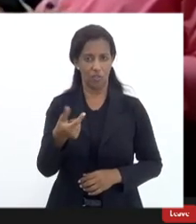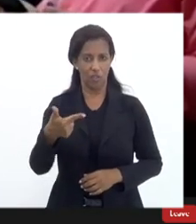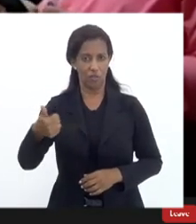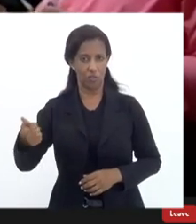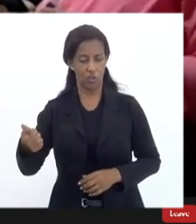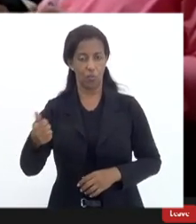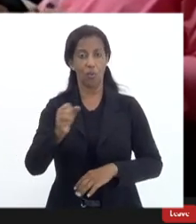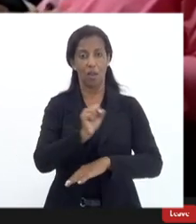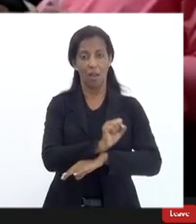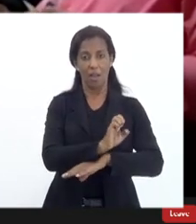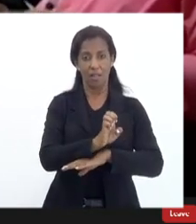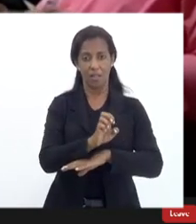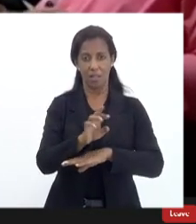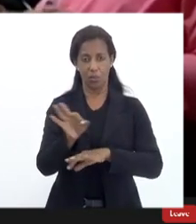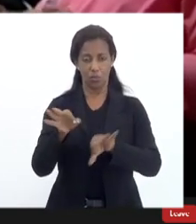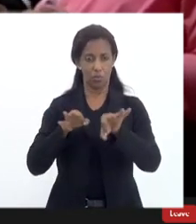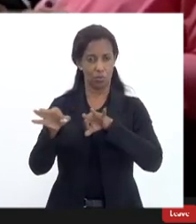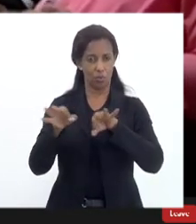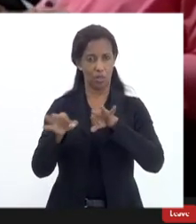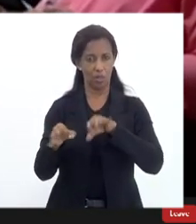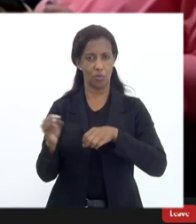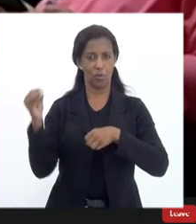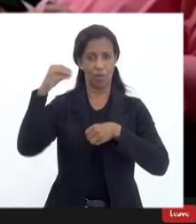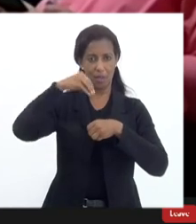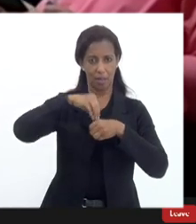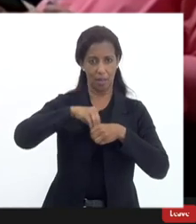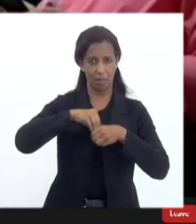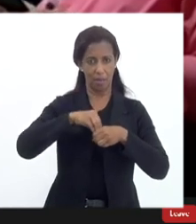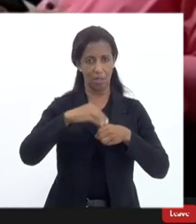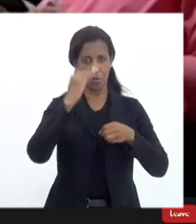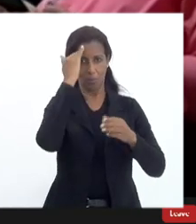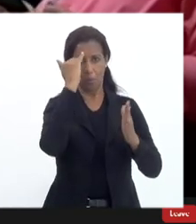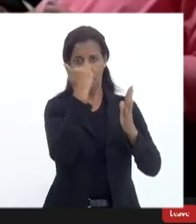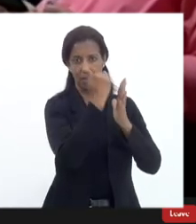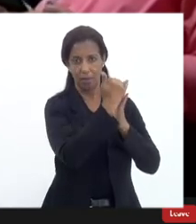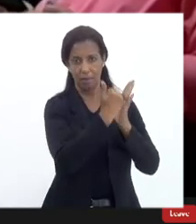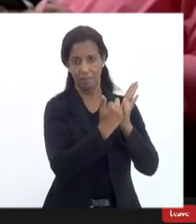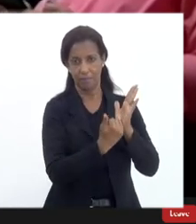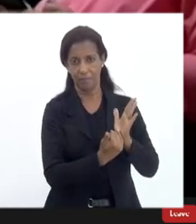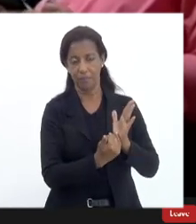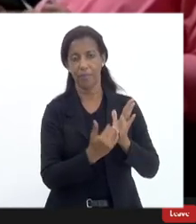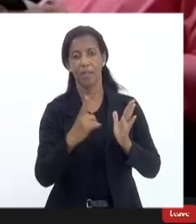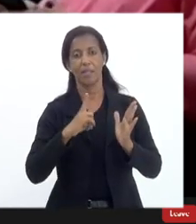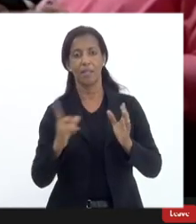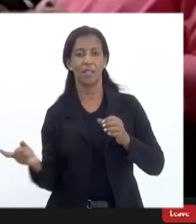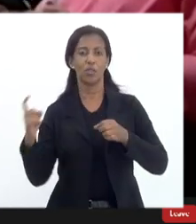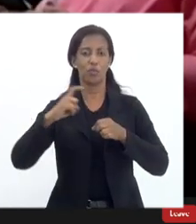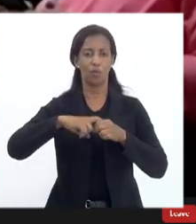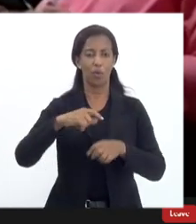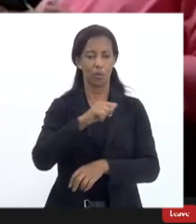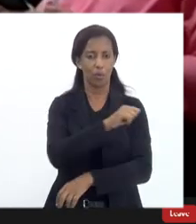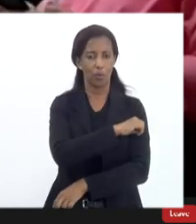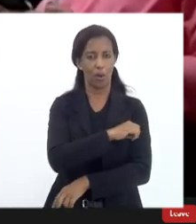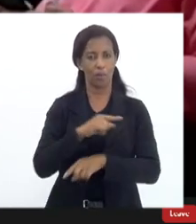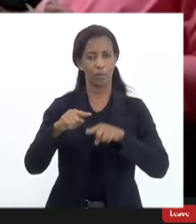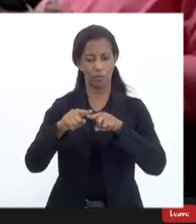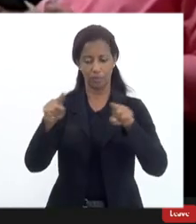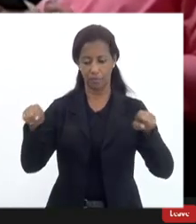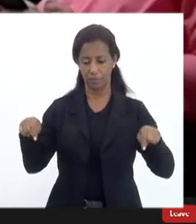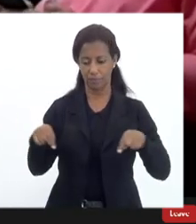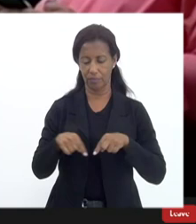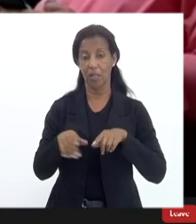se organizou internamente para atender os protocolos e receber esses alunos presenciais. E o